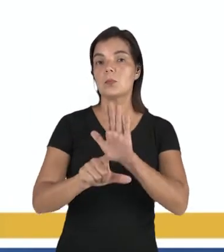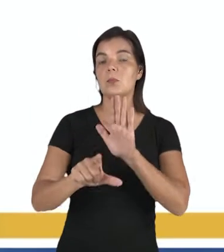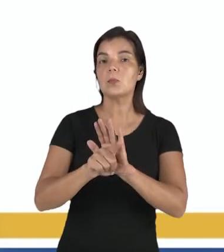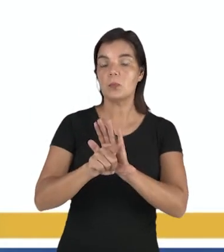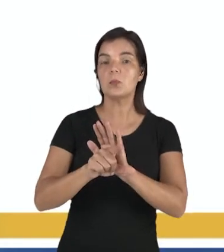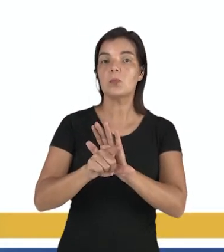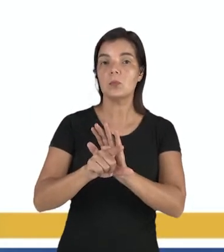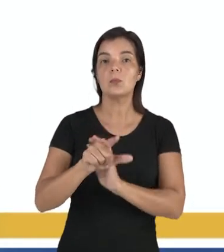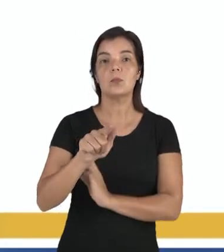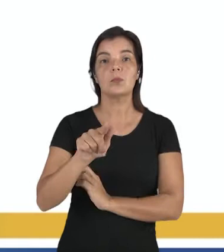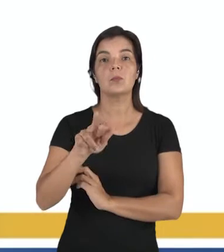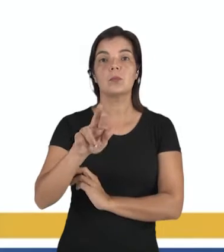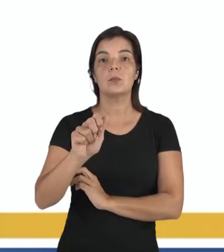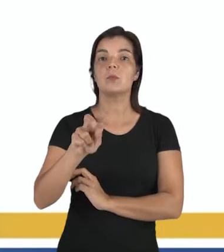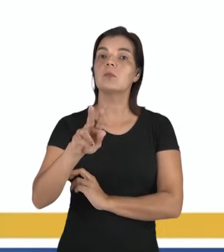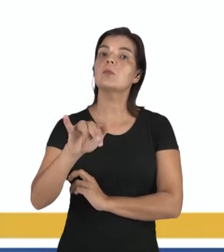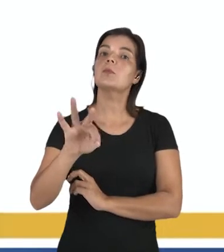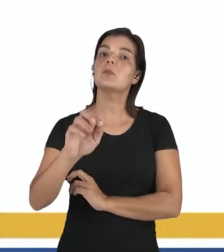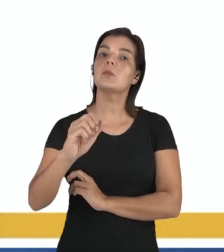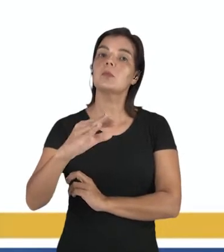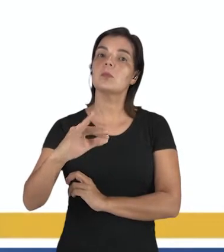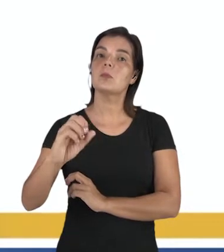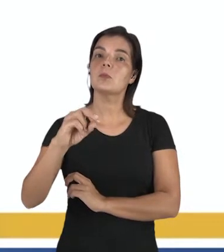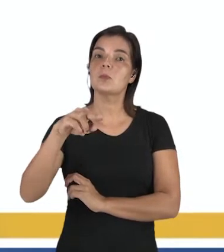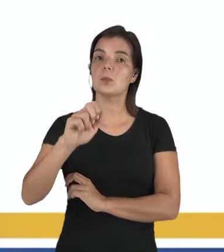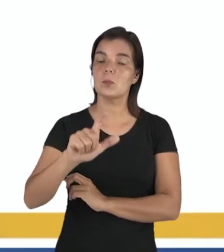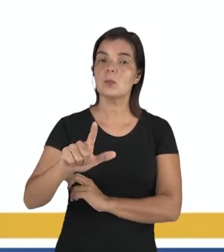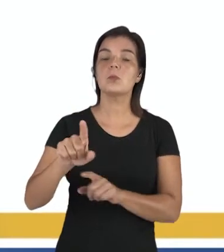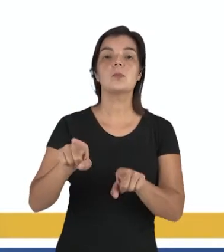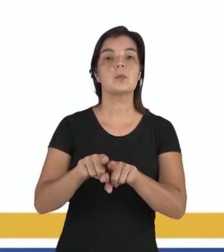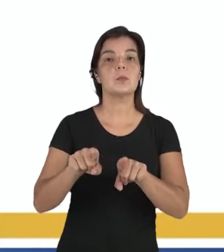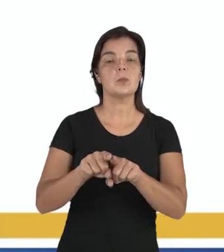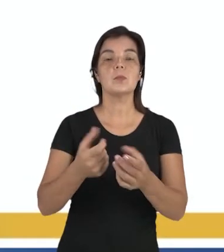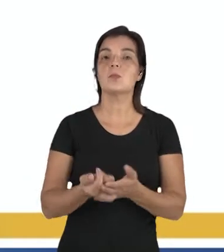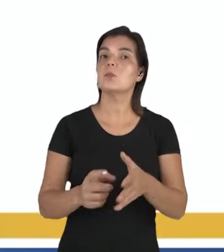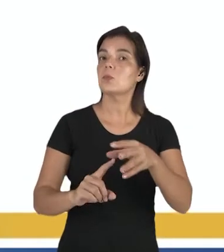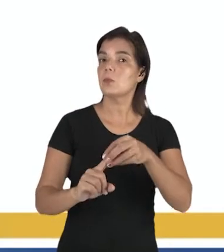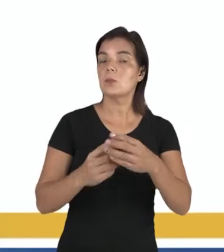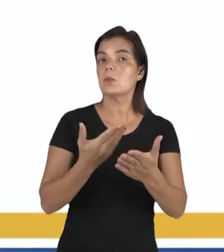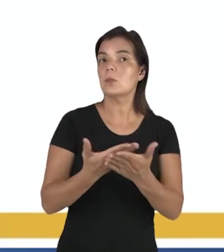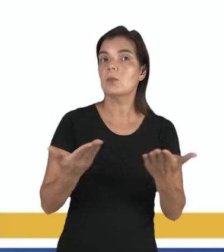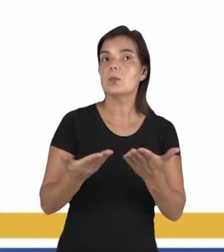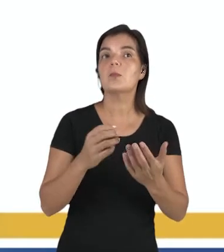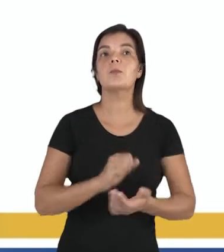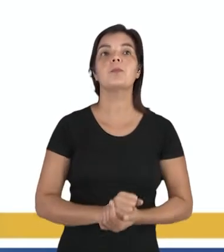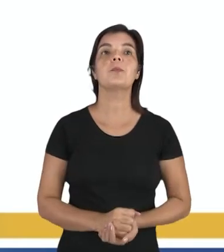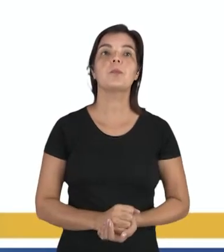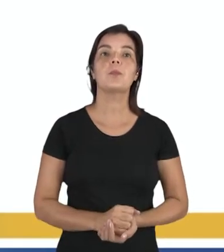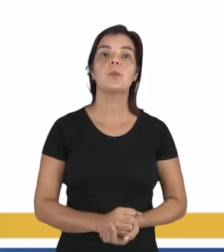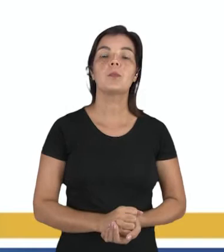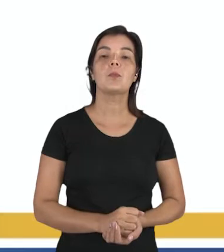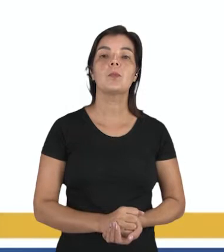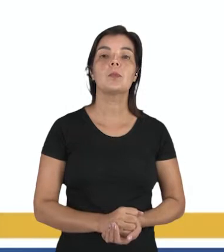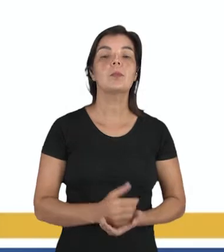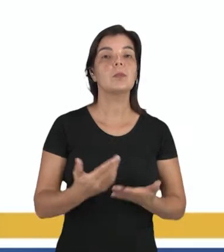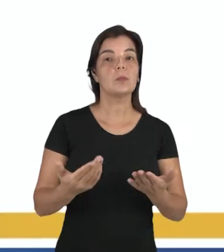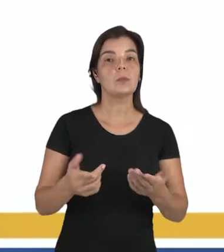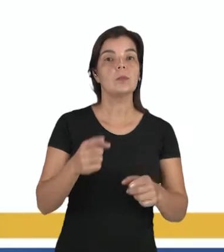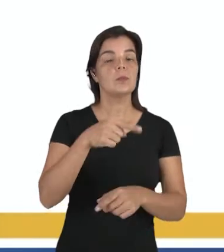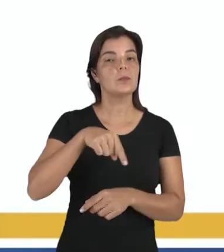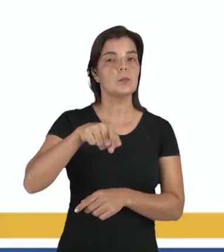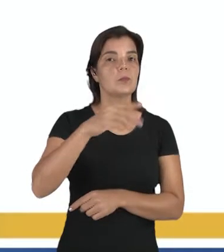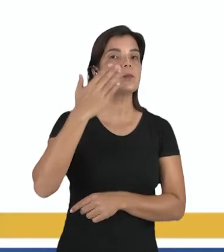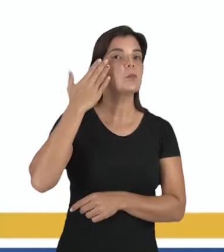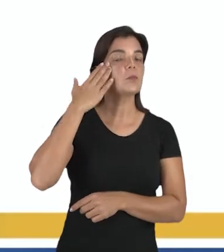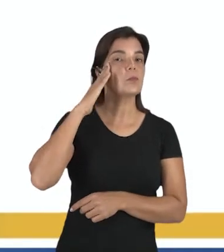gravitação universal de Newton. A gente não vai entrar em detalhes porque não é o objetivo da nossa aula. Então aqui, para